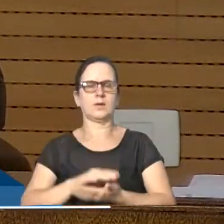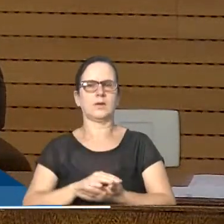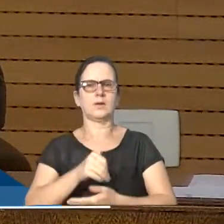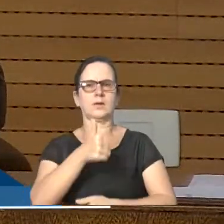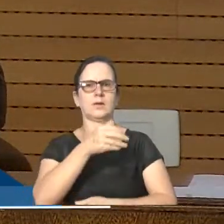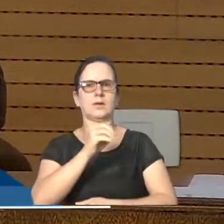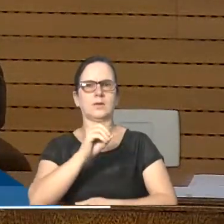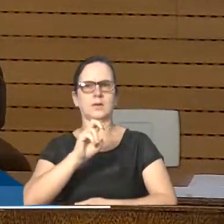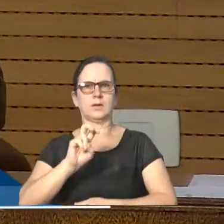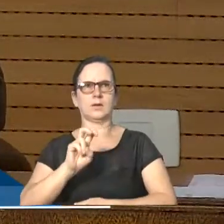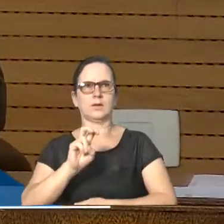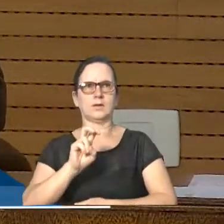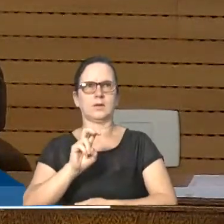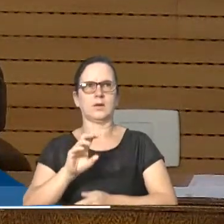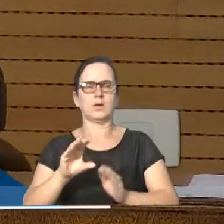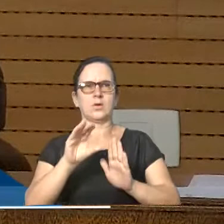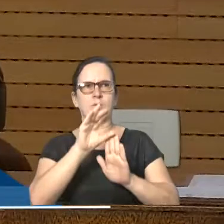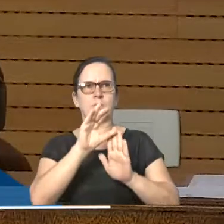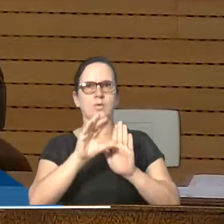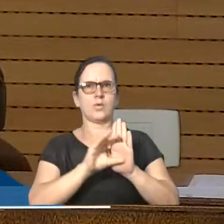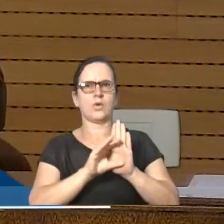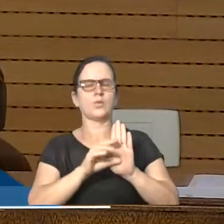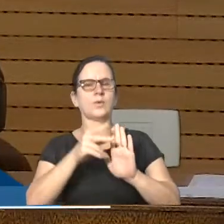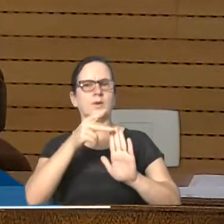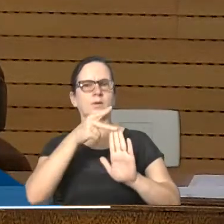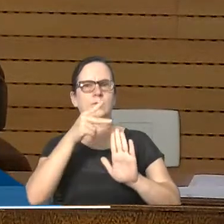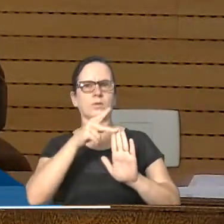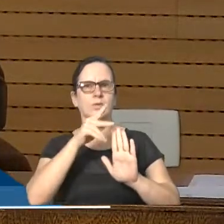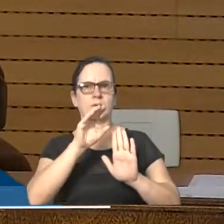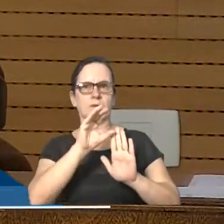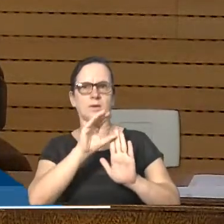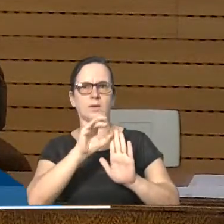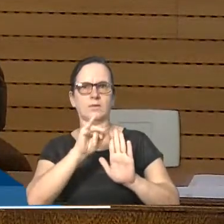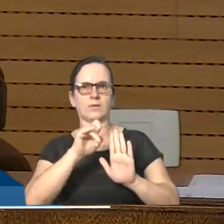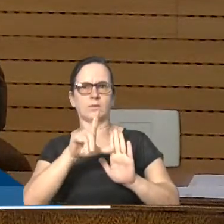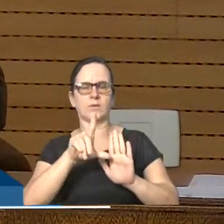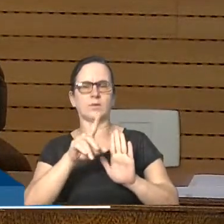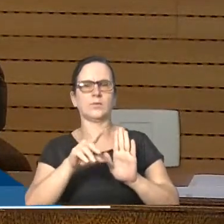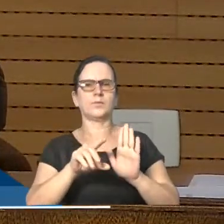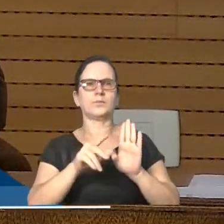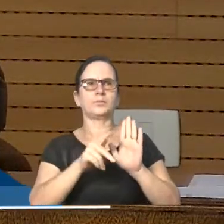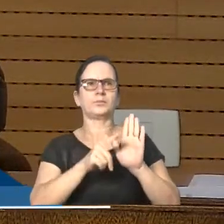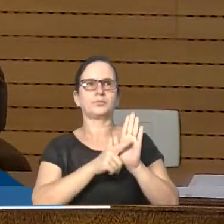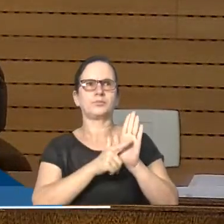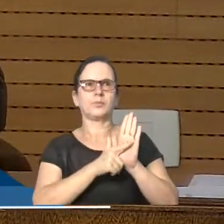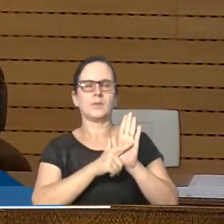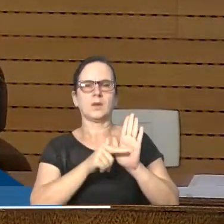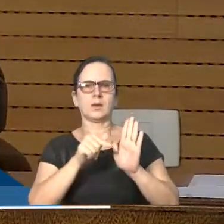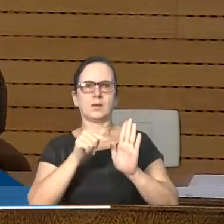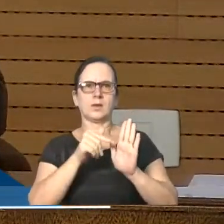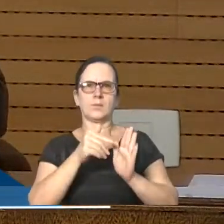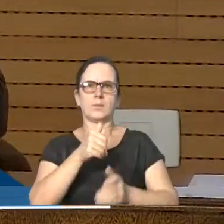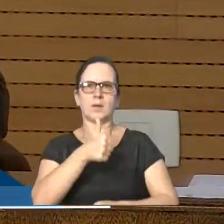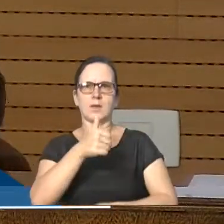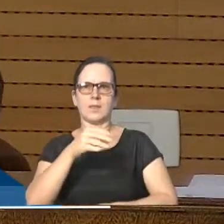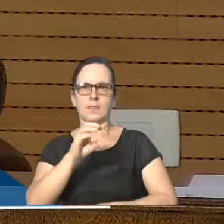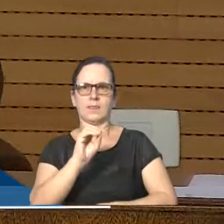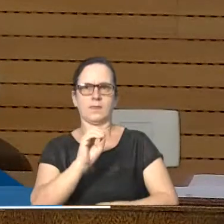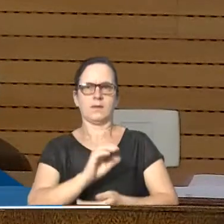13.105/2015, Código de Processo Civil e da Outras Providências. As folhas 7/10 encontra-se o parecer da